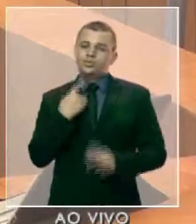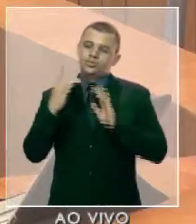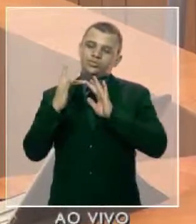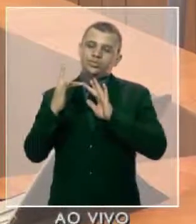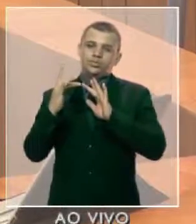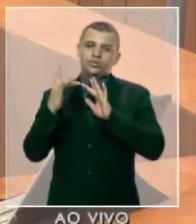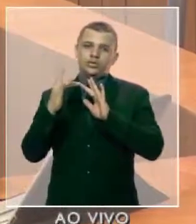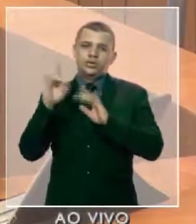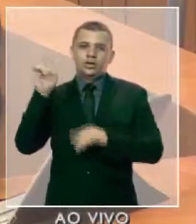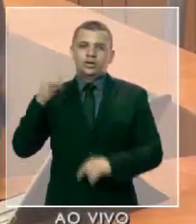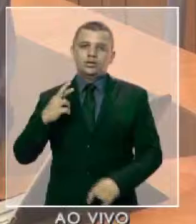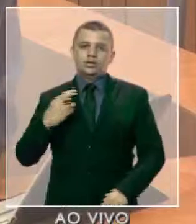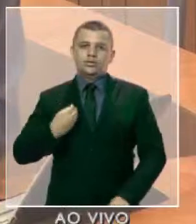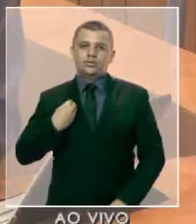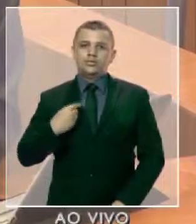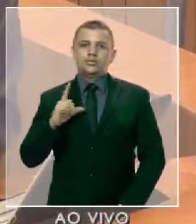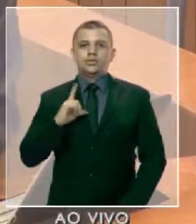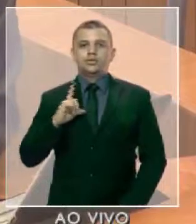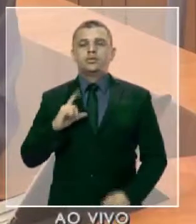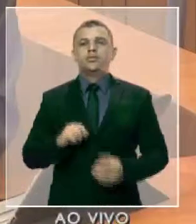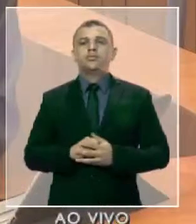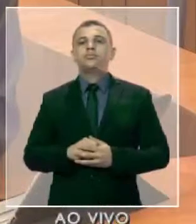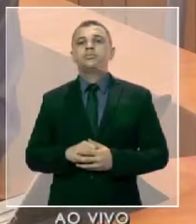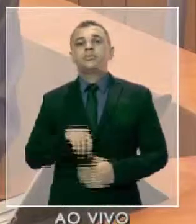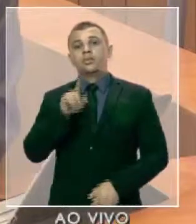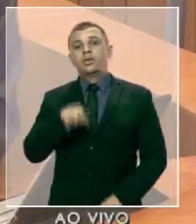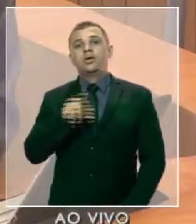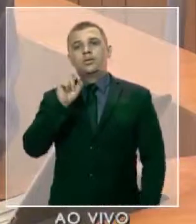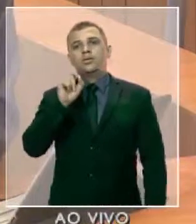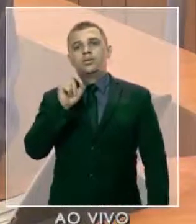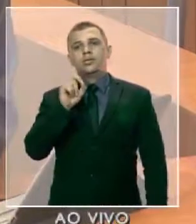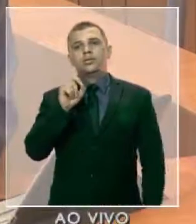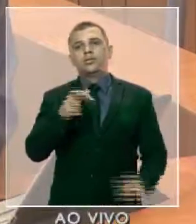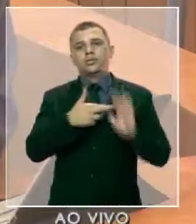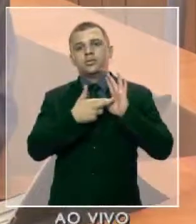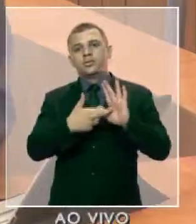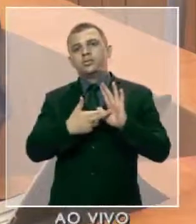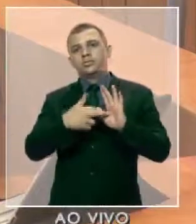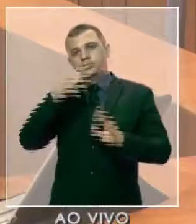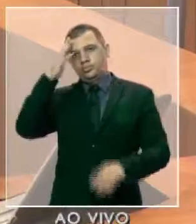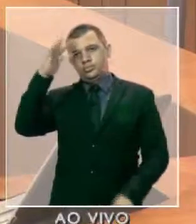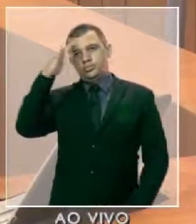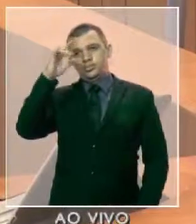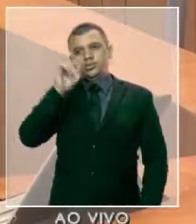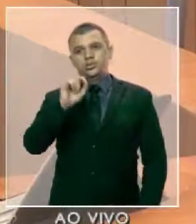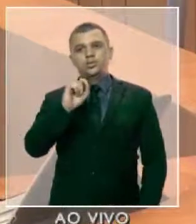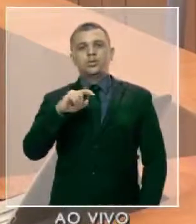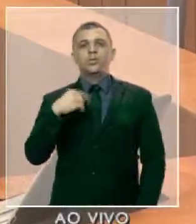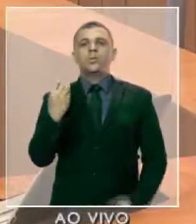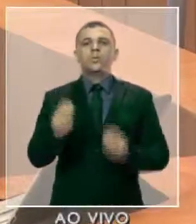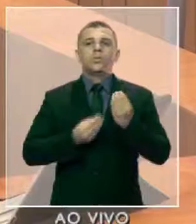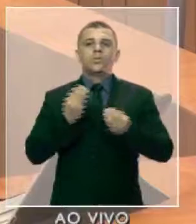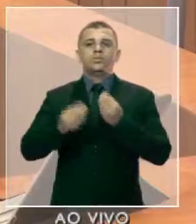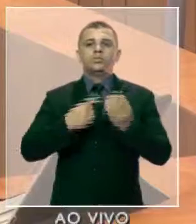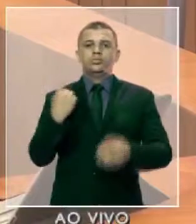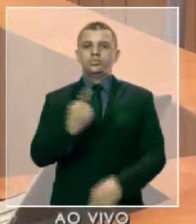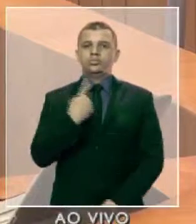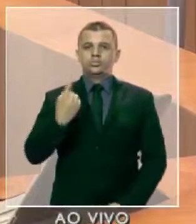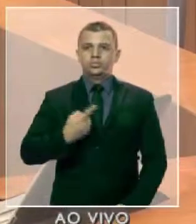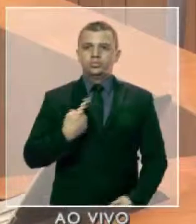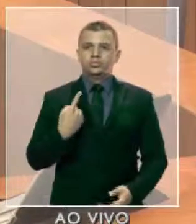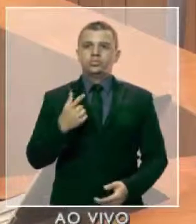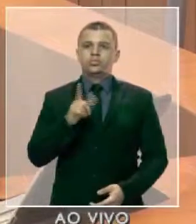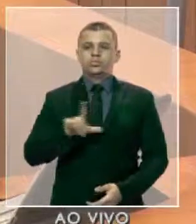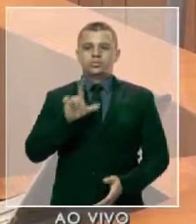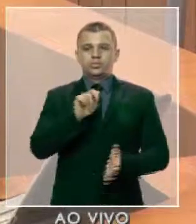pelo Reviver, que é justamente um reflexo e uma reflexão sobre a nossa condição literária. Até